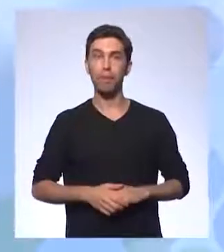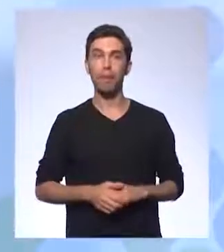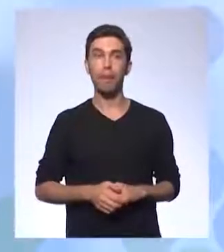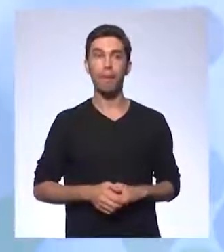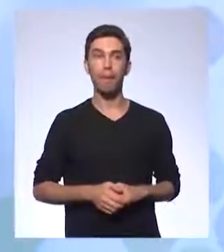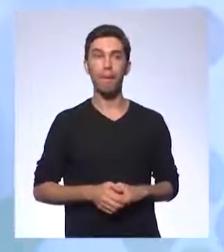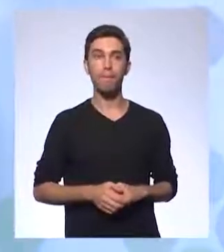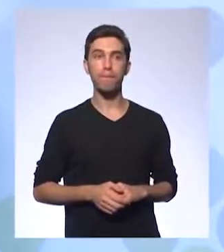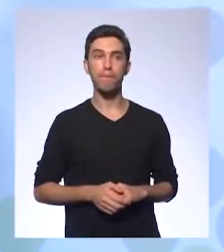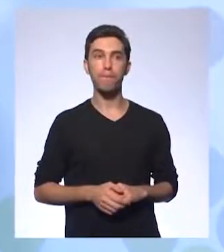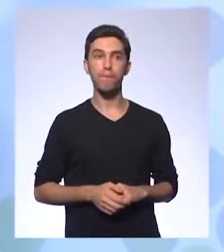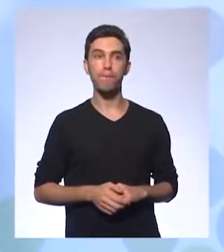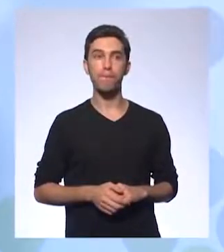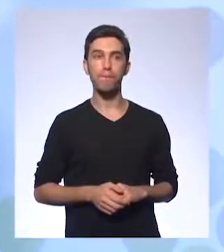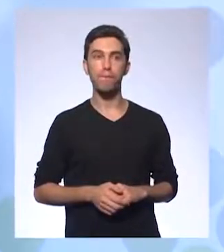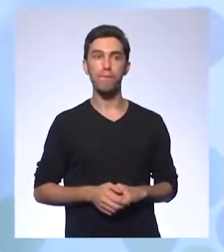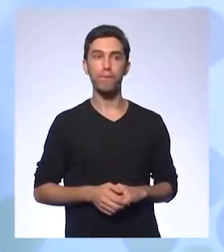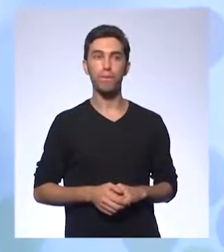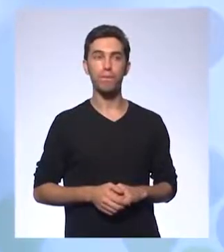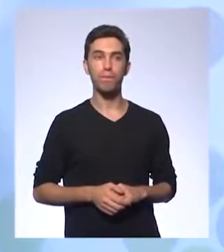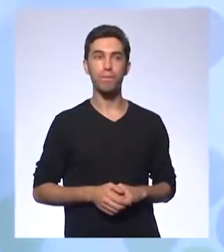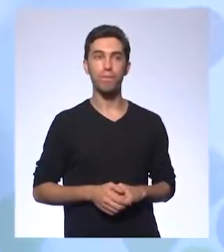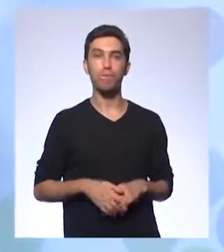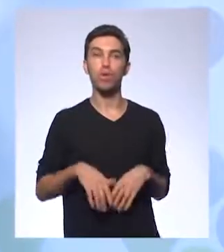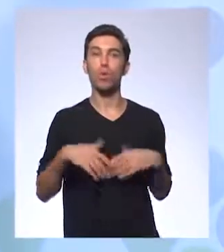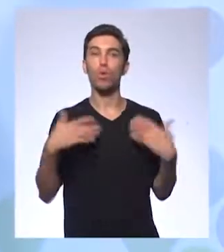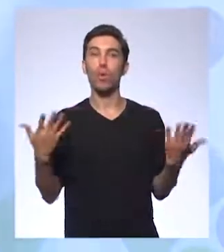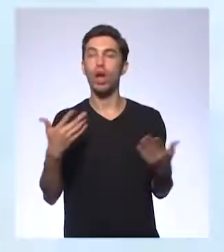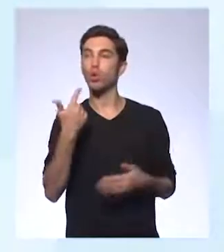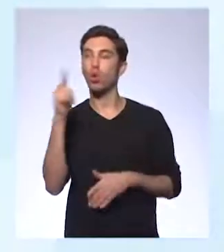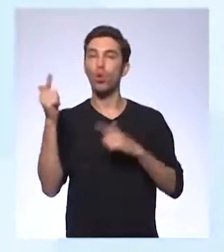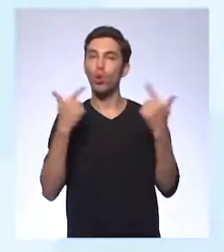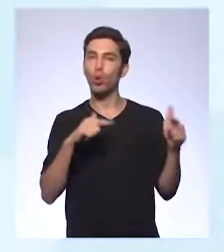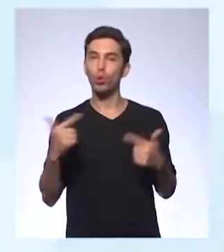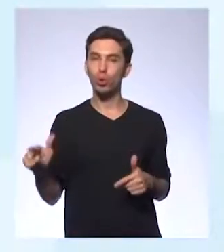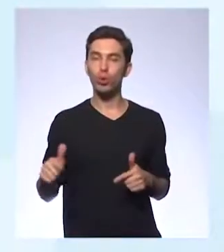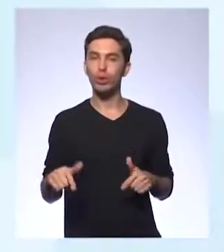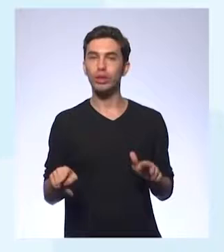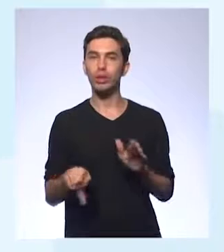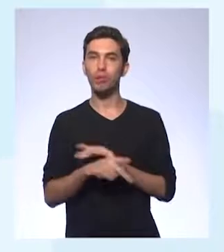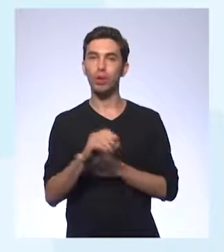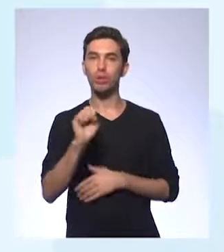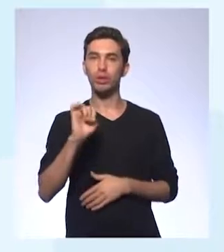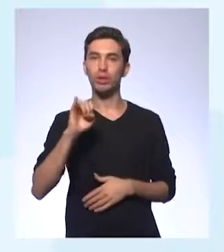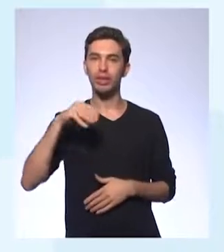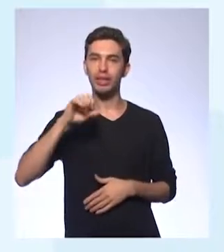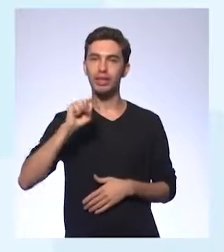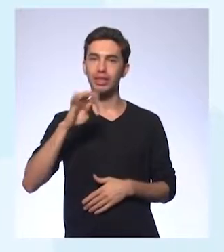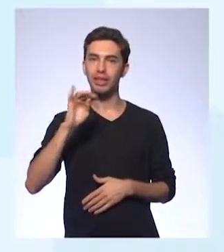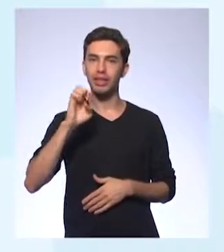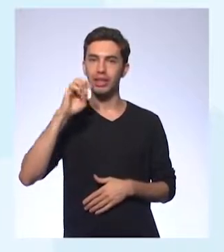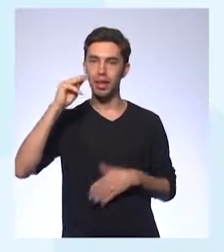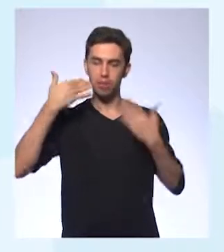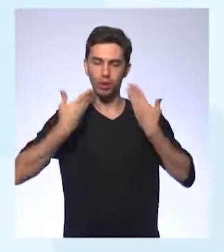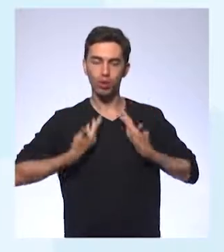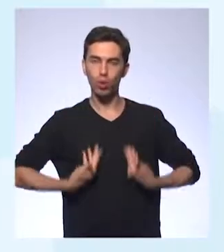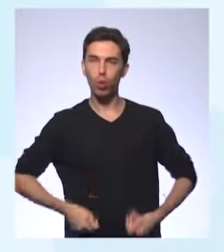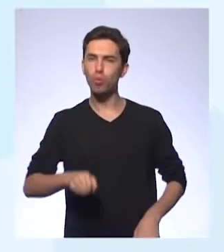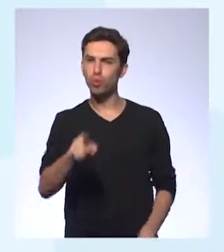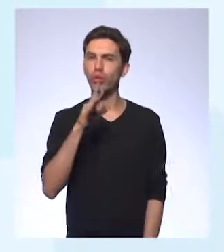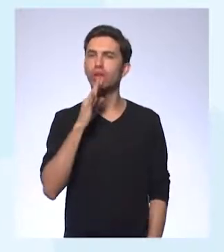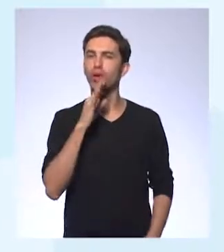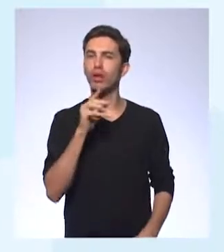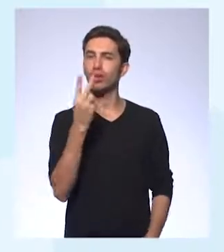sobre o sistema cardiovascular. Quais outros sistemas você conhece? Tá? 2 minutinhos para você colocar aí pra gente.